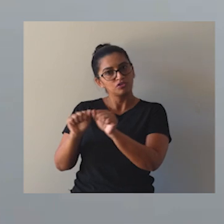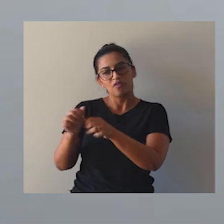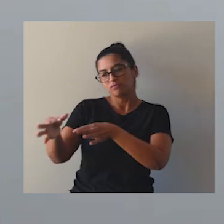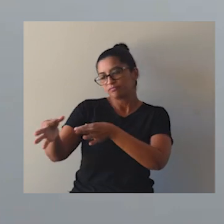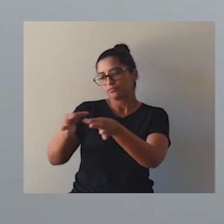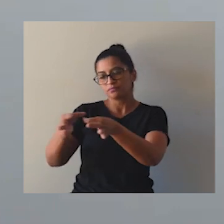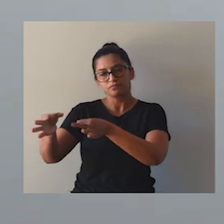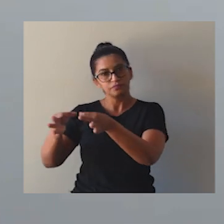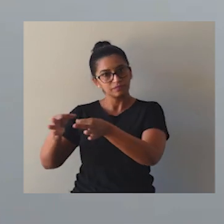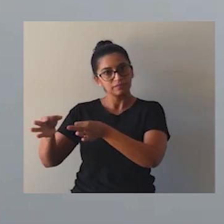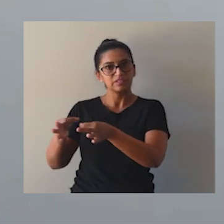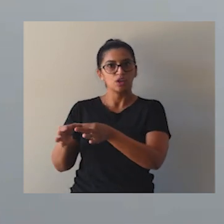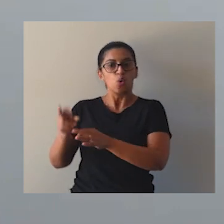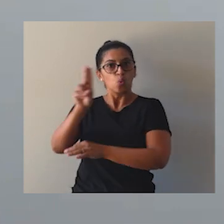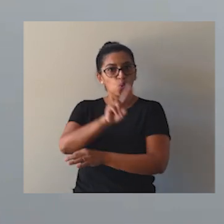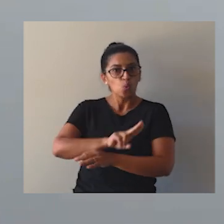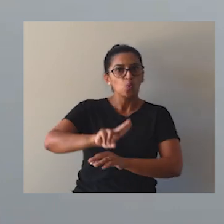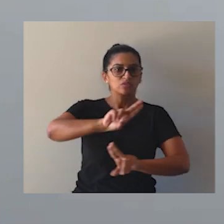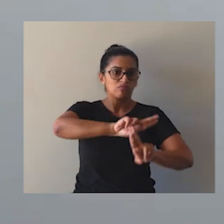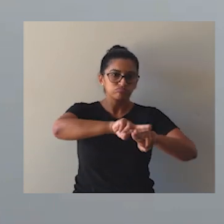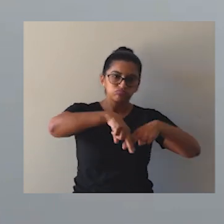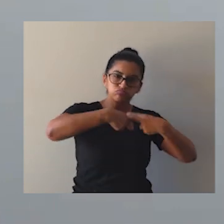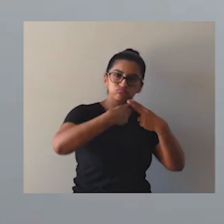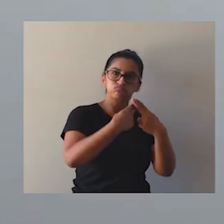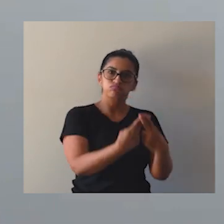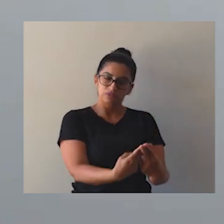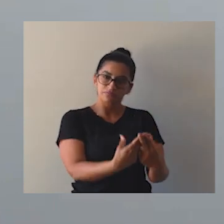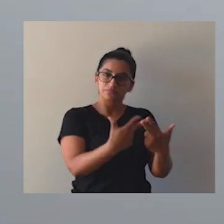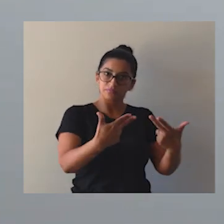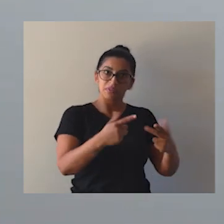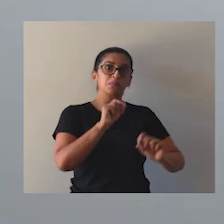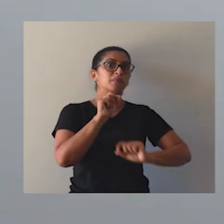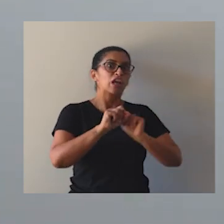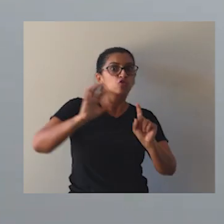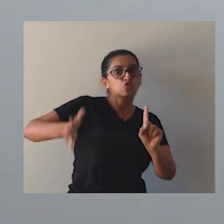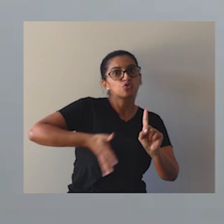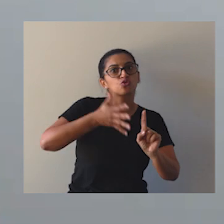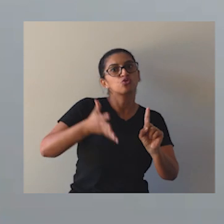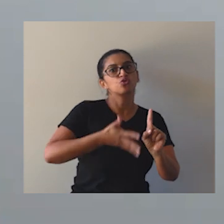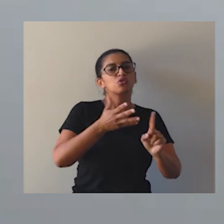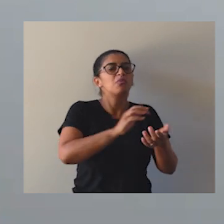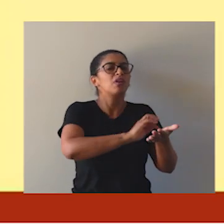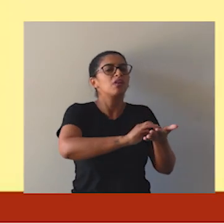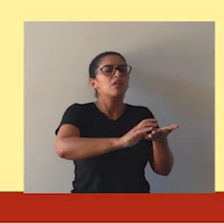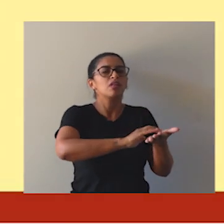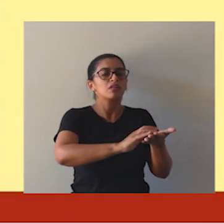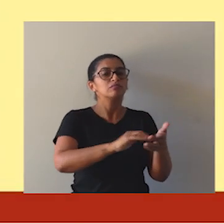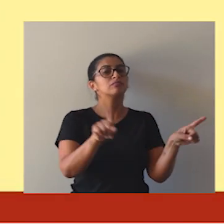para estímulos tanto visuais quanto táteis. Pode passar o slide.